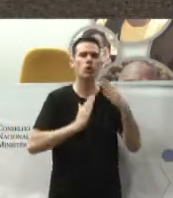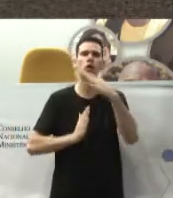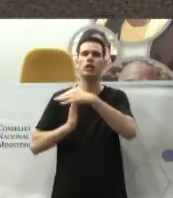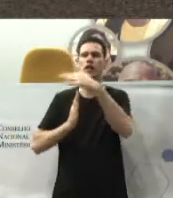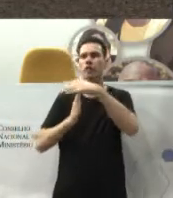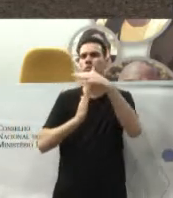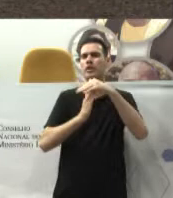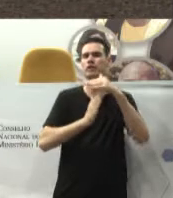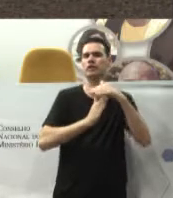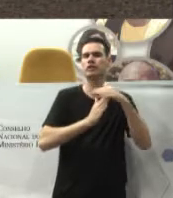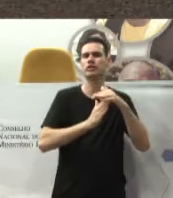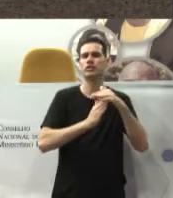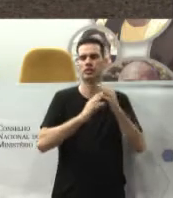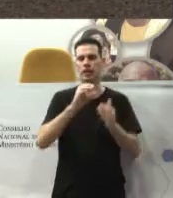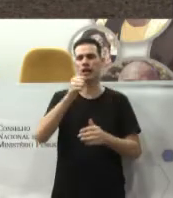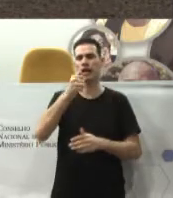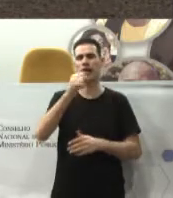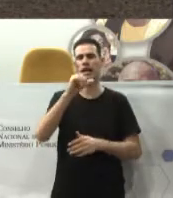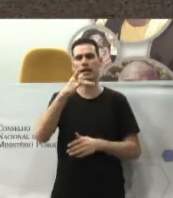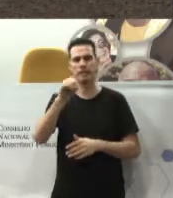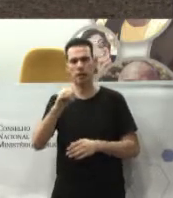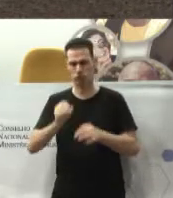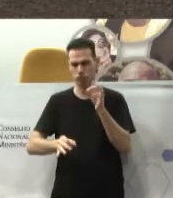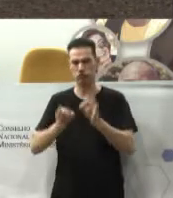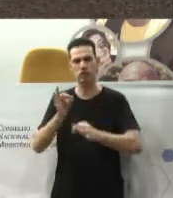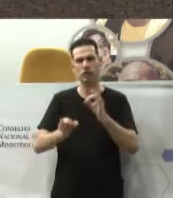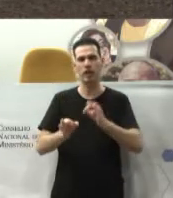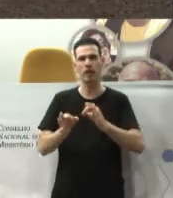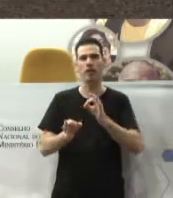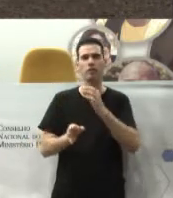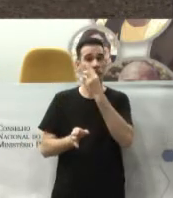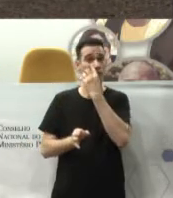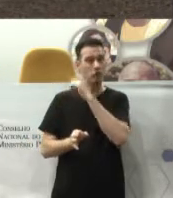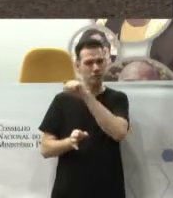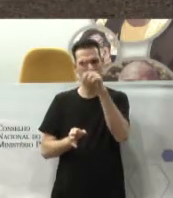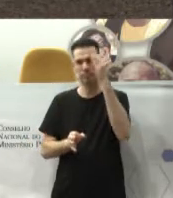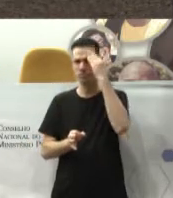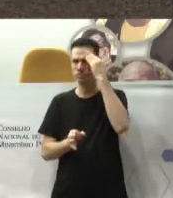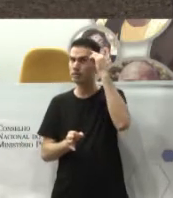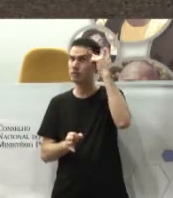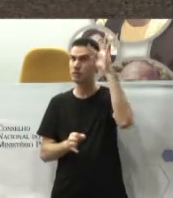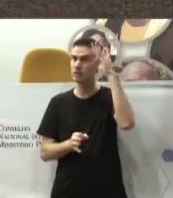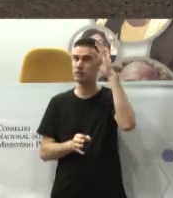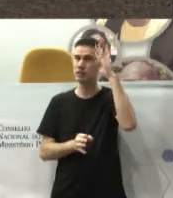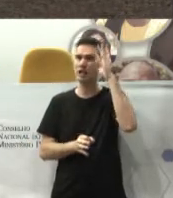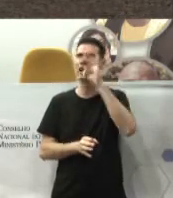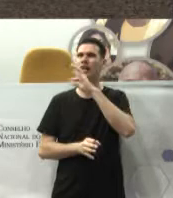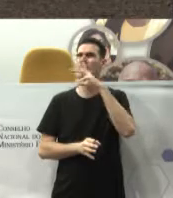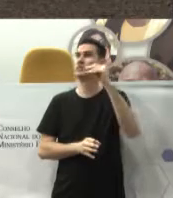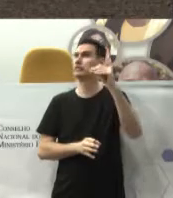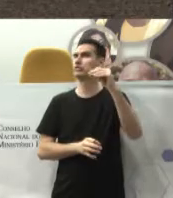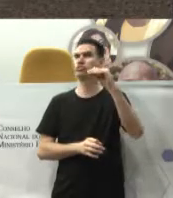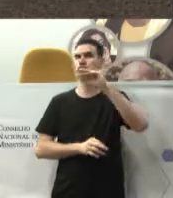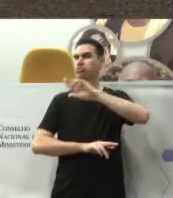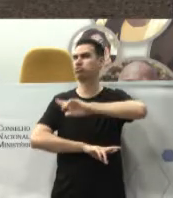é claro, porque eu acho que na cabeça dos senhores deve estar pensando que é tudo muito